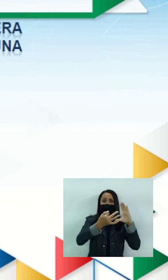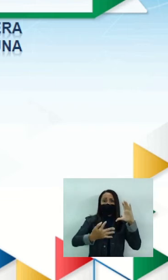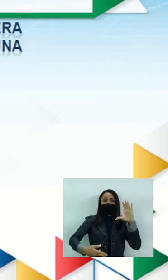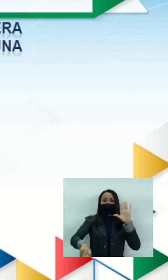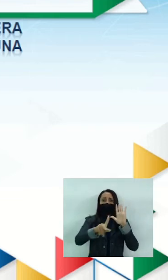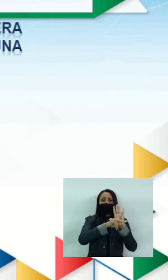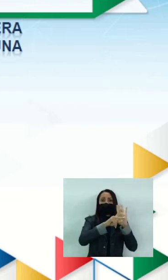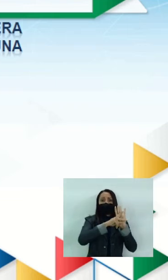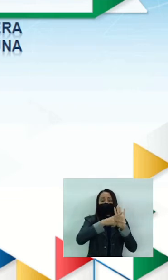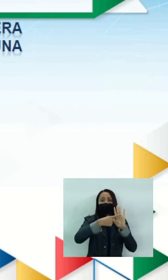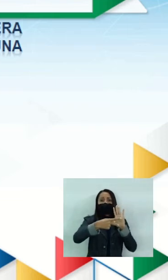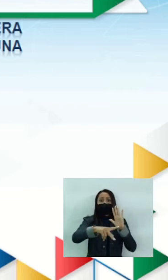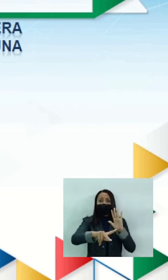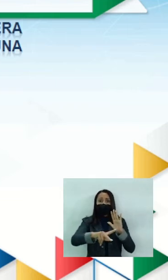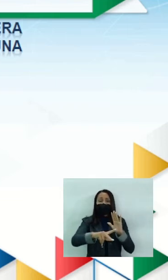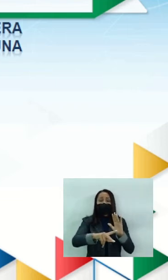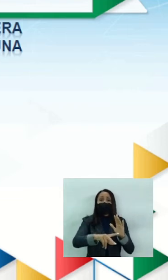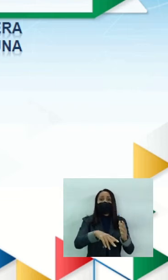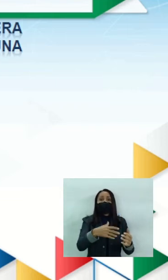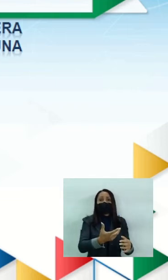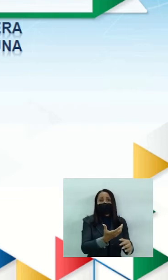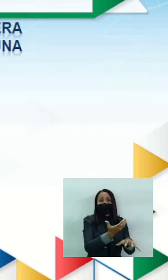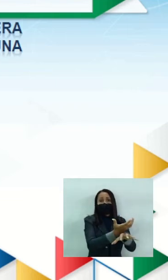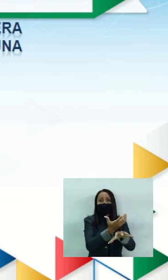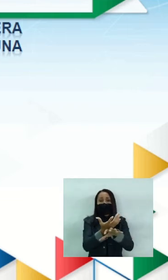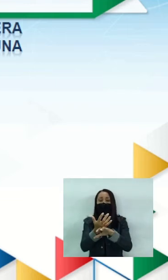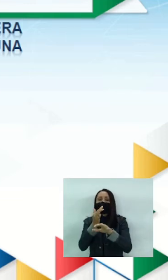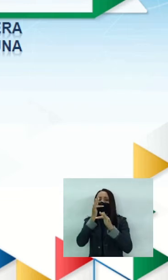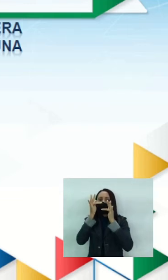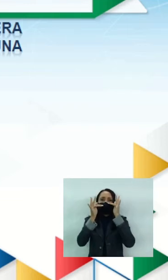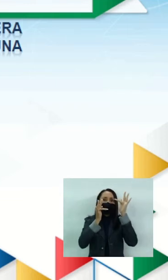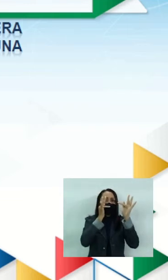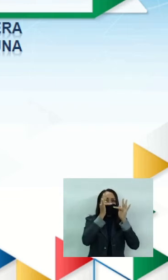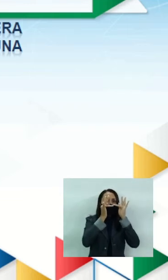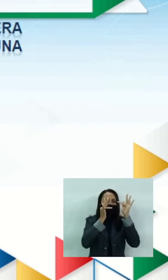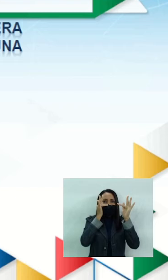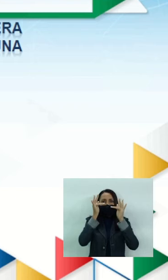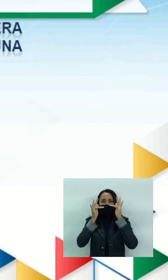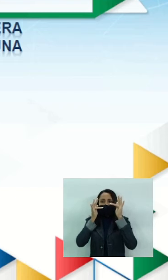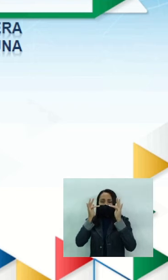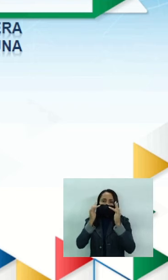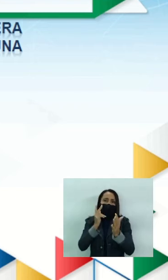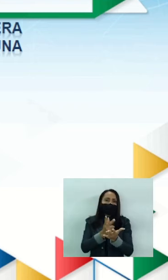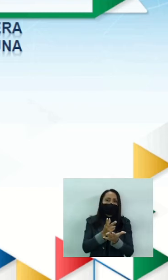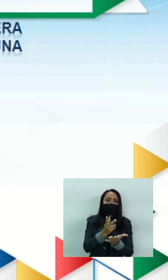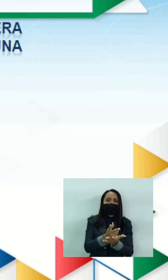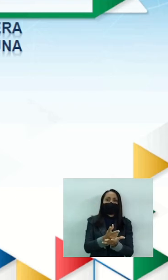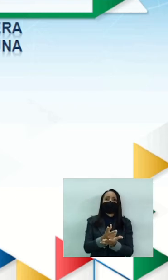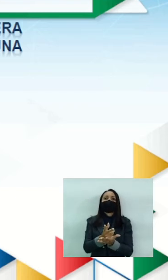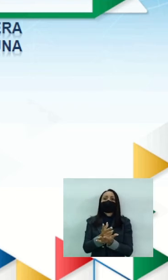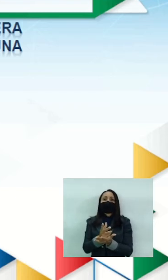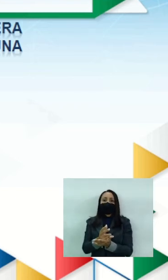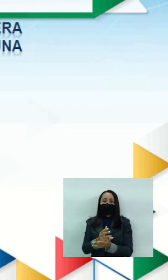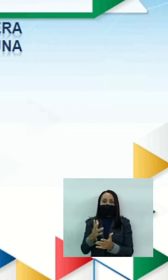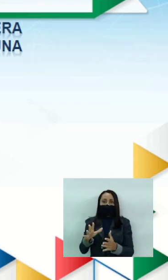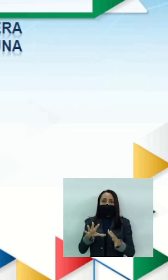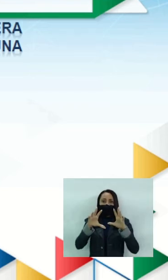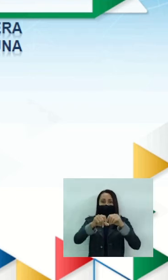primavera é o reflorestamento da flora e da fauna terrestre. Então, há um reflorestamento da flora e da fauna